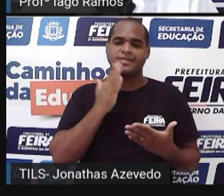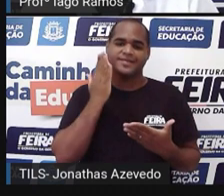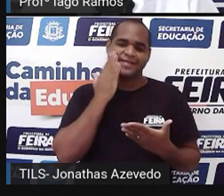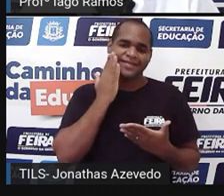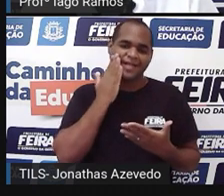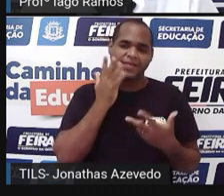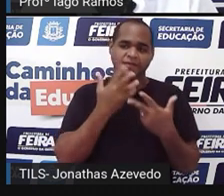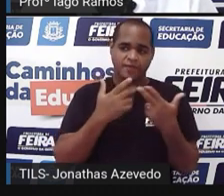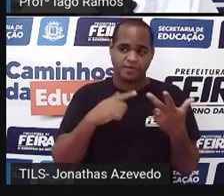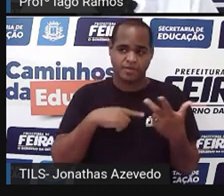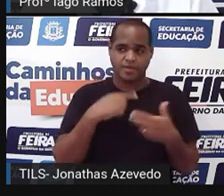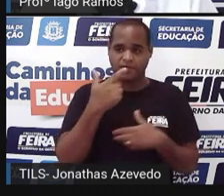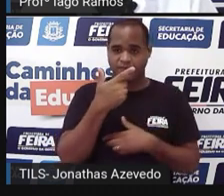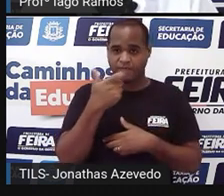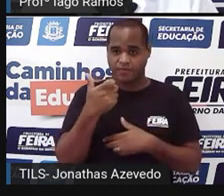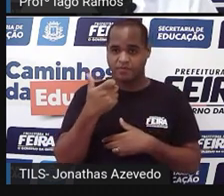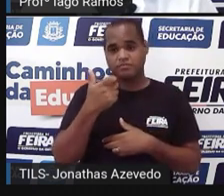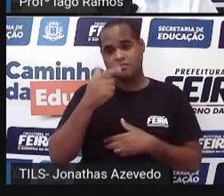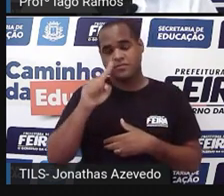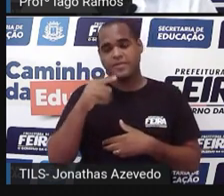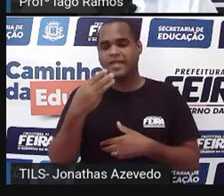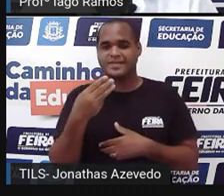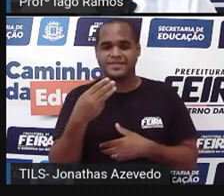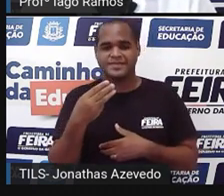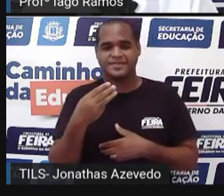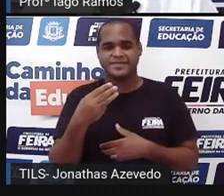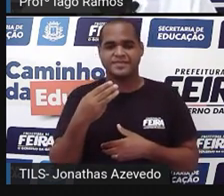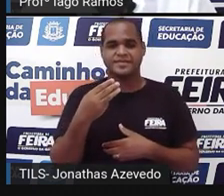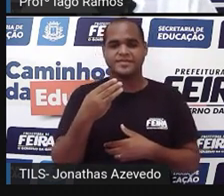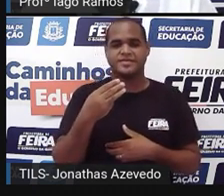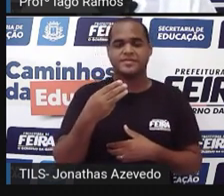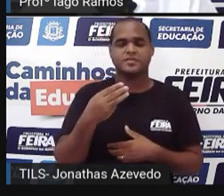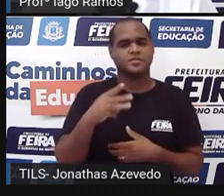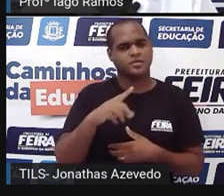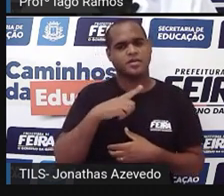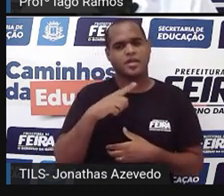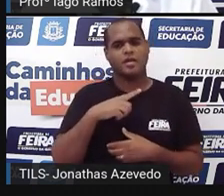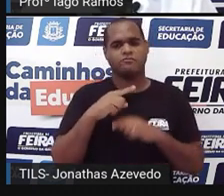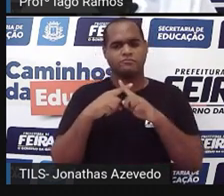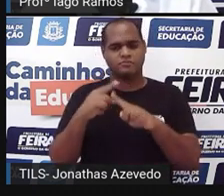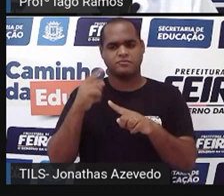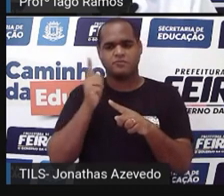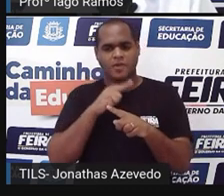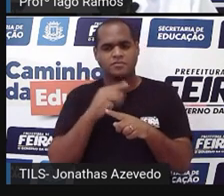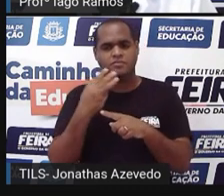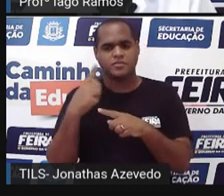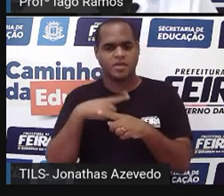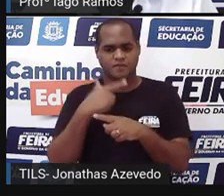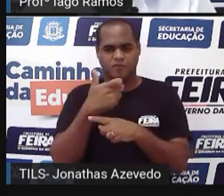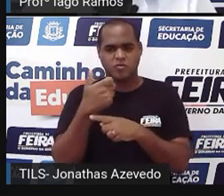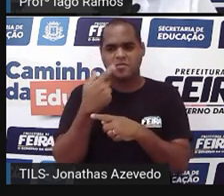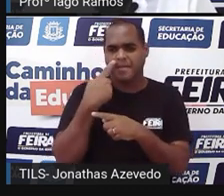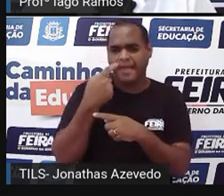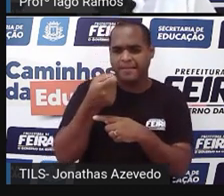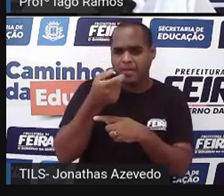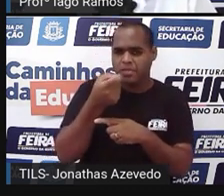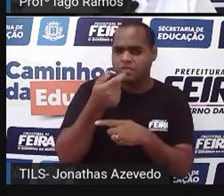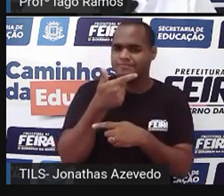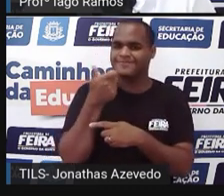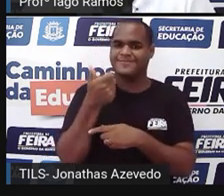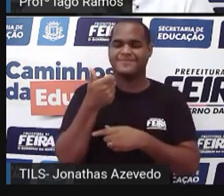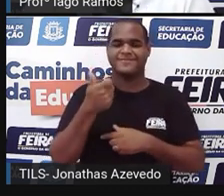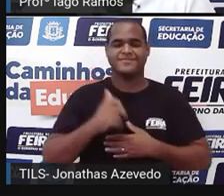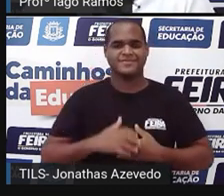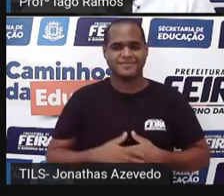21 eu penso e 21 e três ó Qual é o número que vezes 3 das 21 ou chega perto de 21